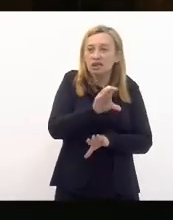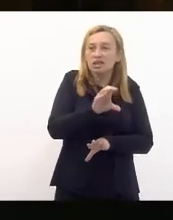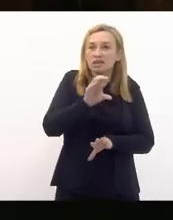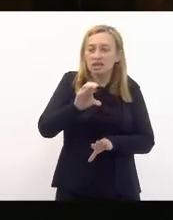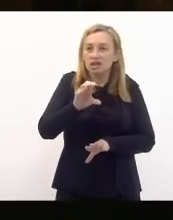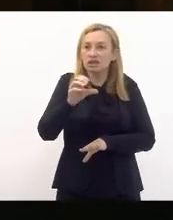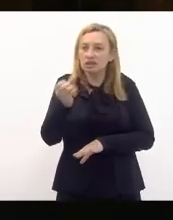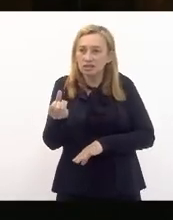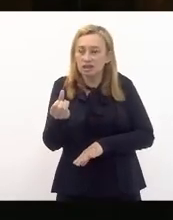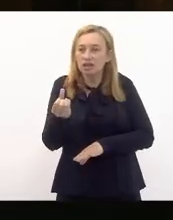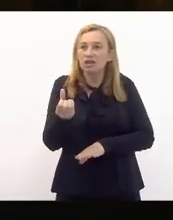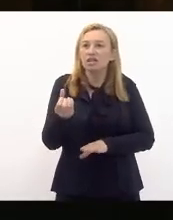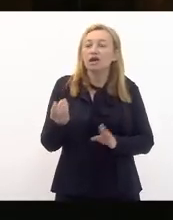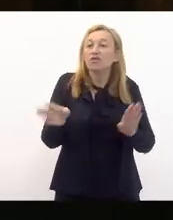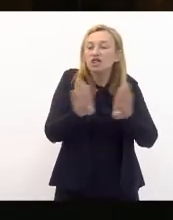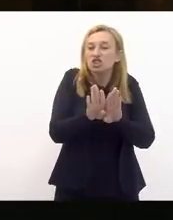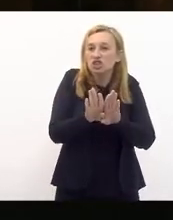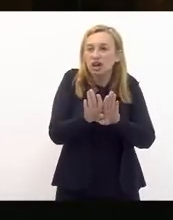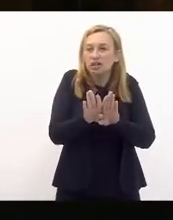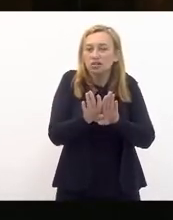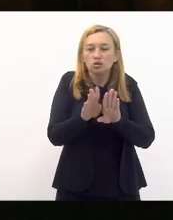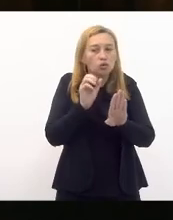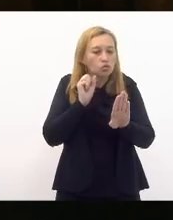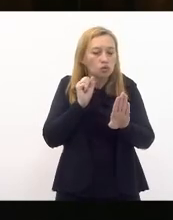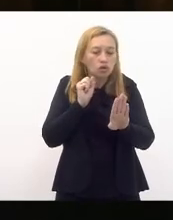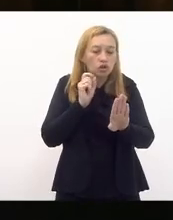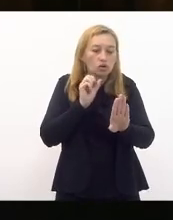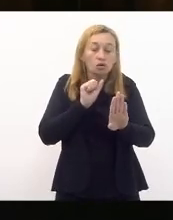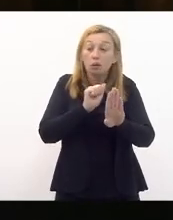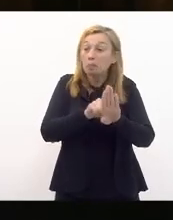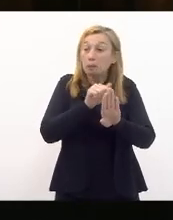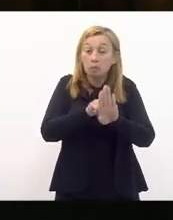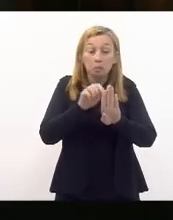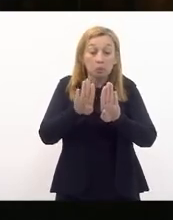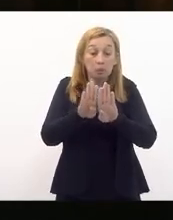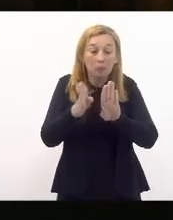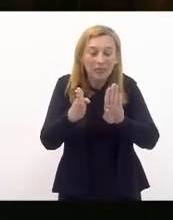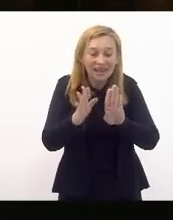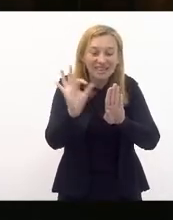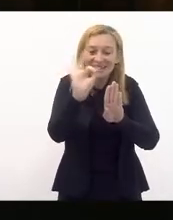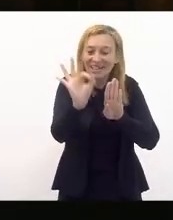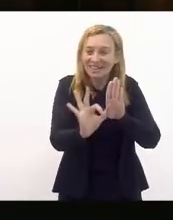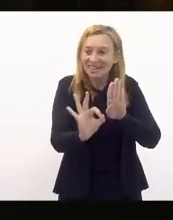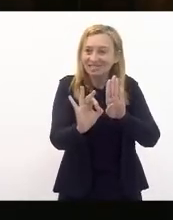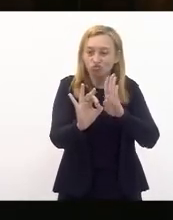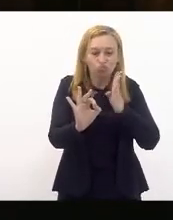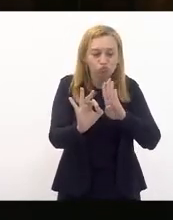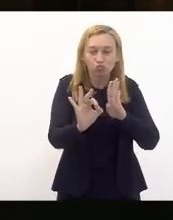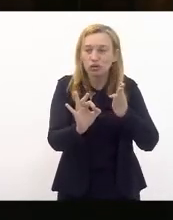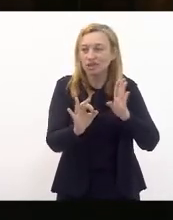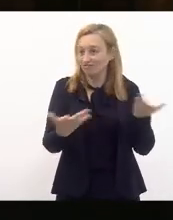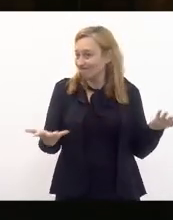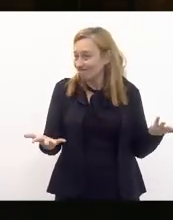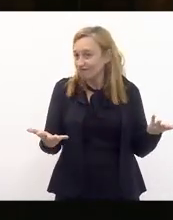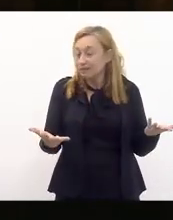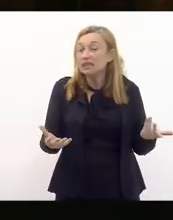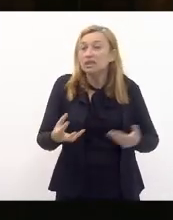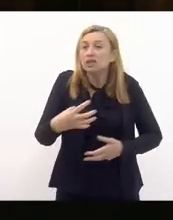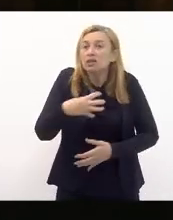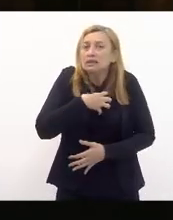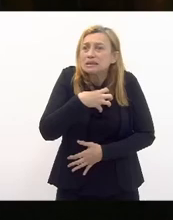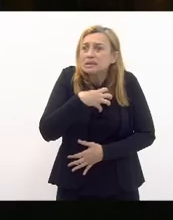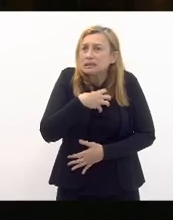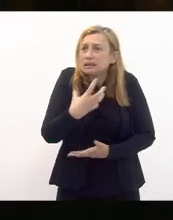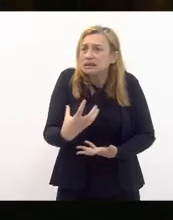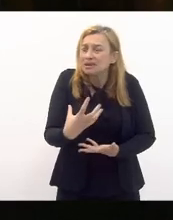Campos e não tem encontrado ninguém senhora Presidente não é possível que esta casa aceite